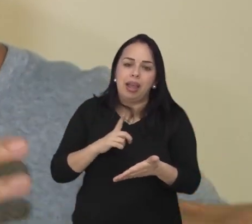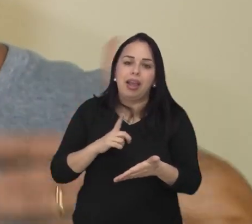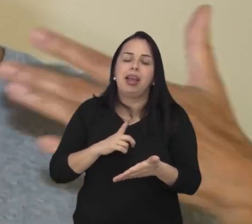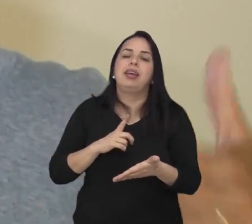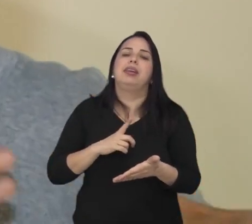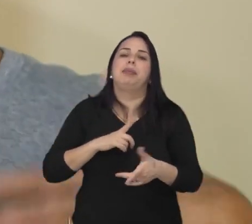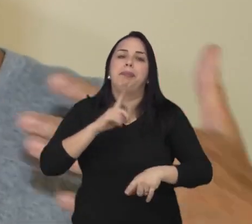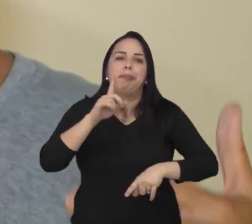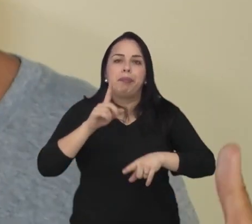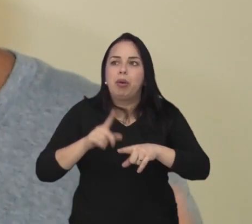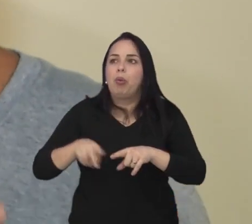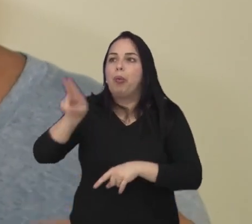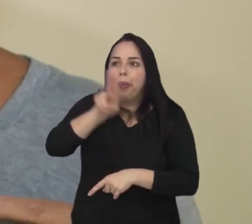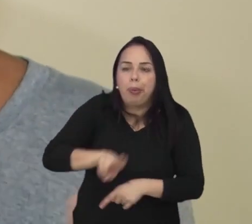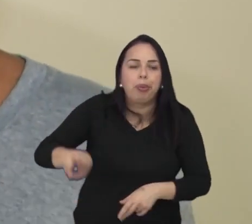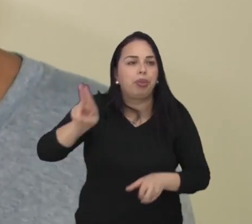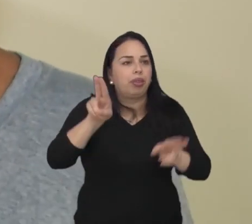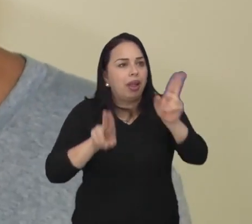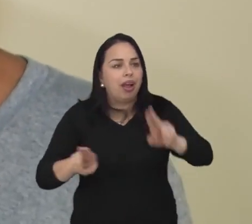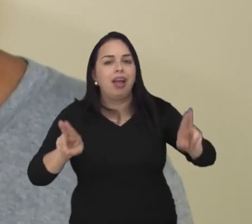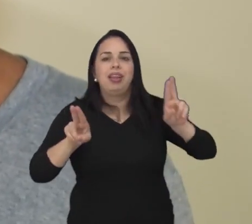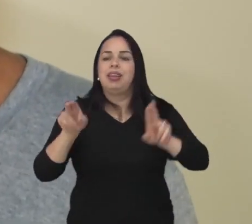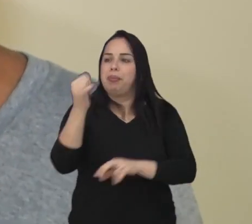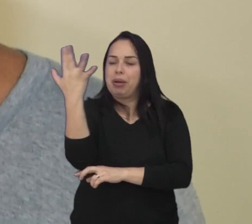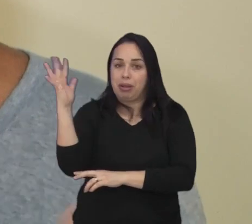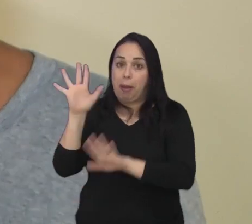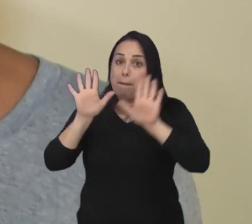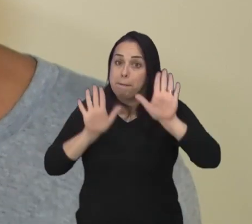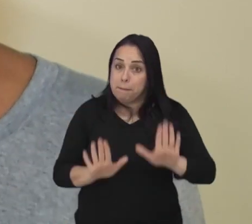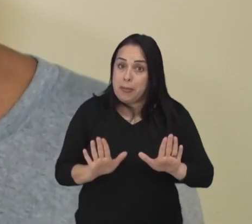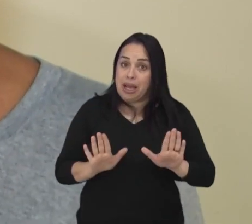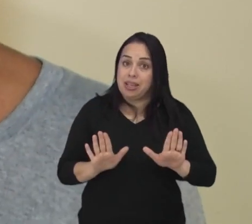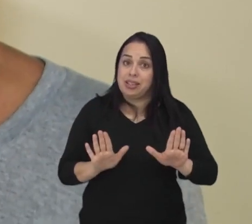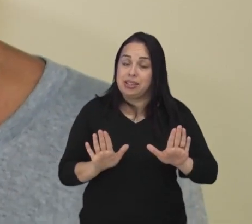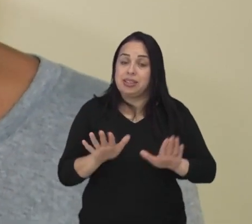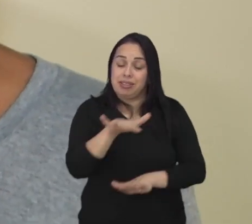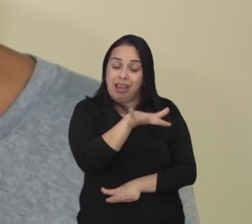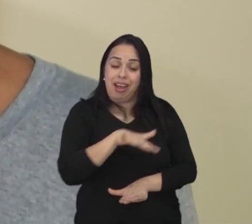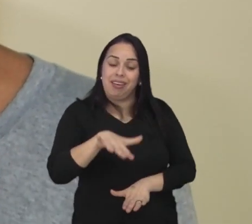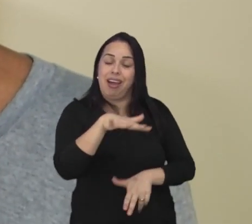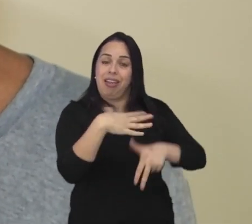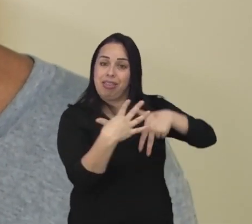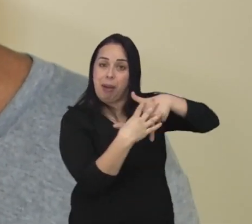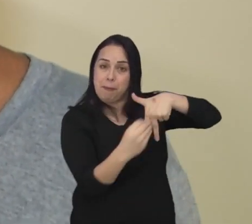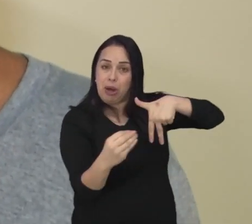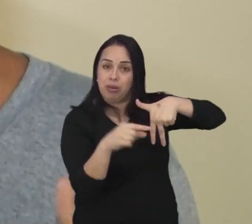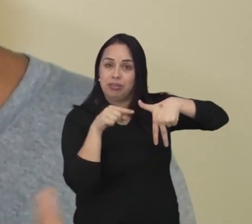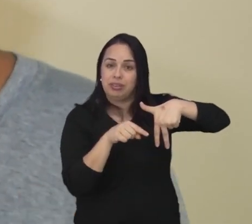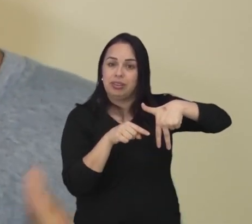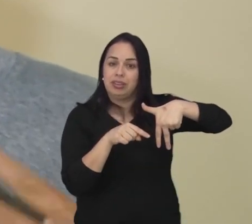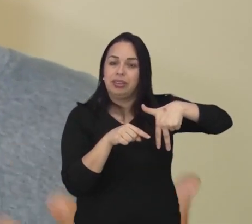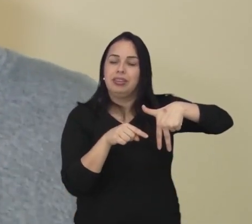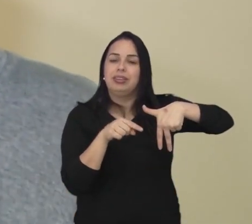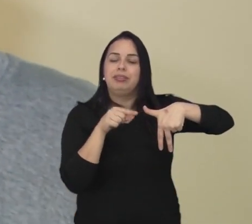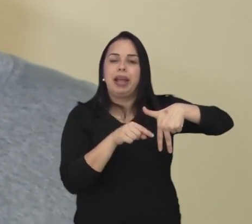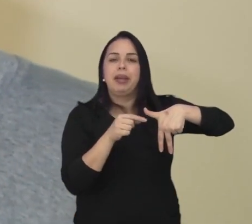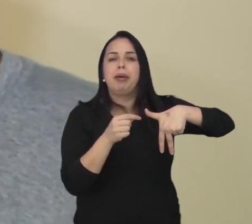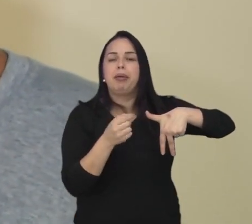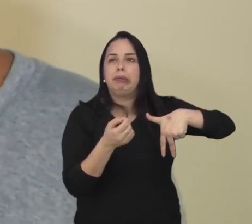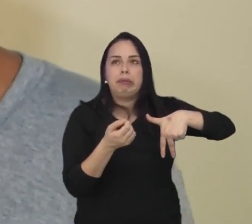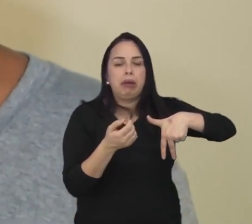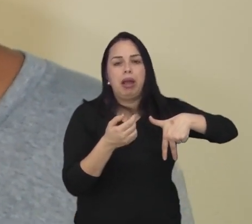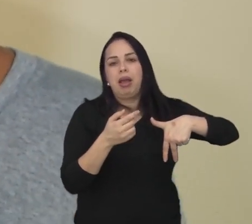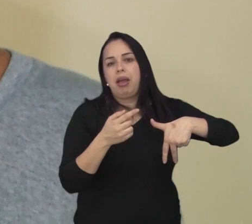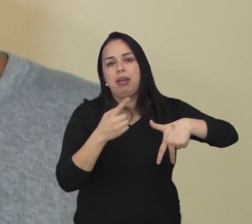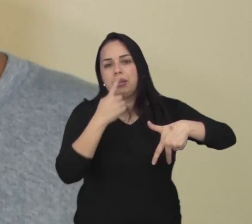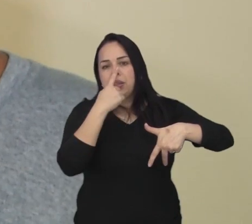uma exaustão dos recursos naturais na cadeia produtiva da moda e uma